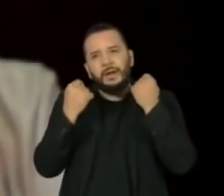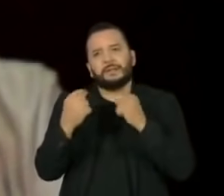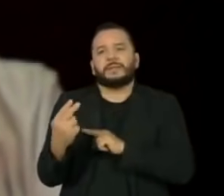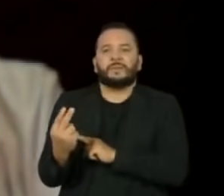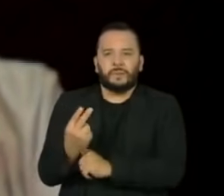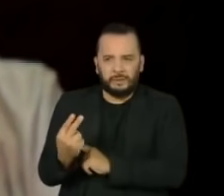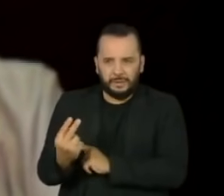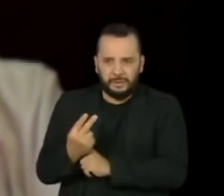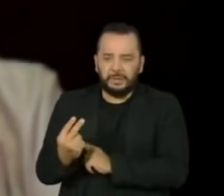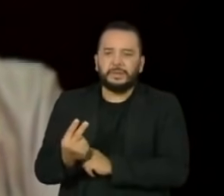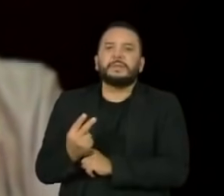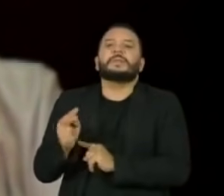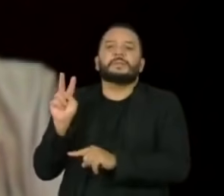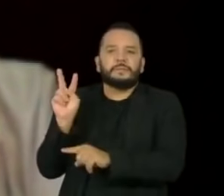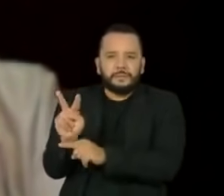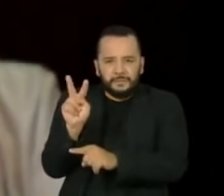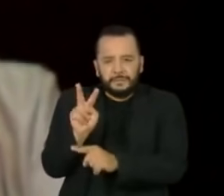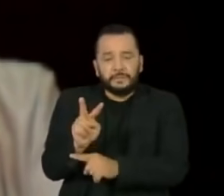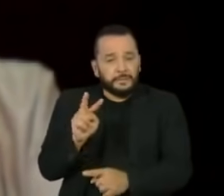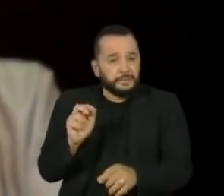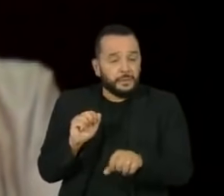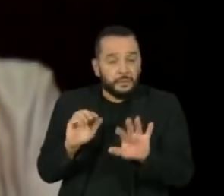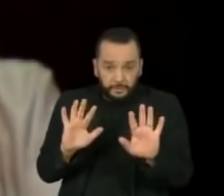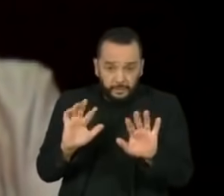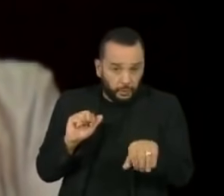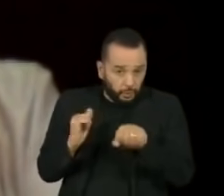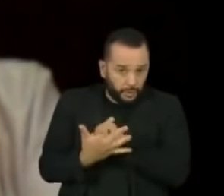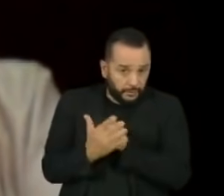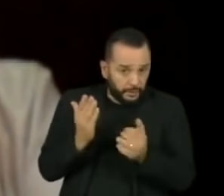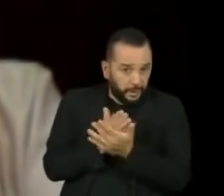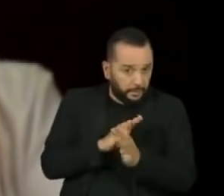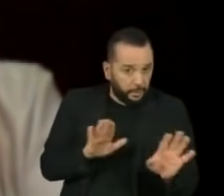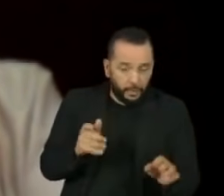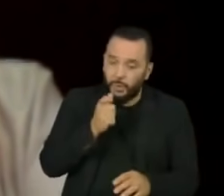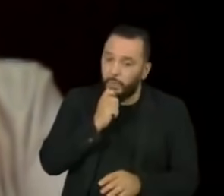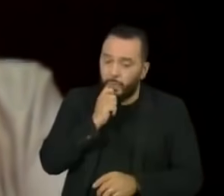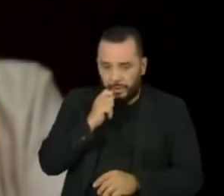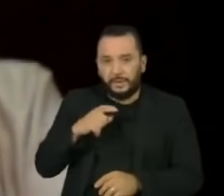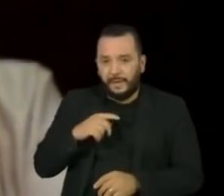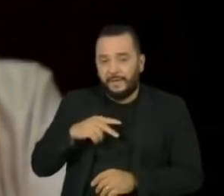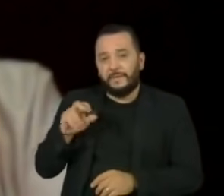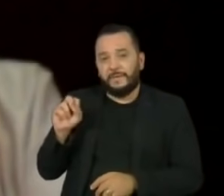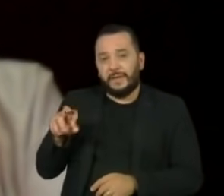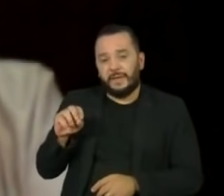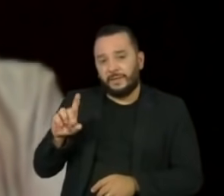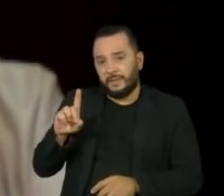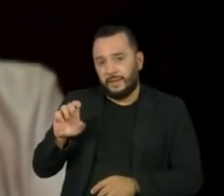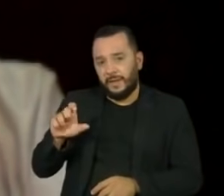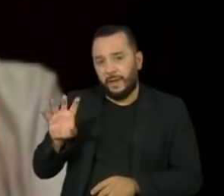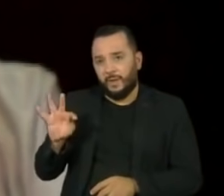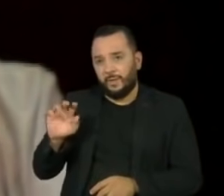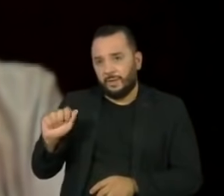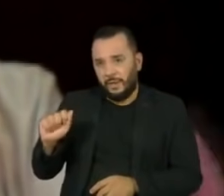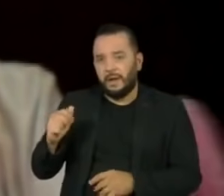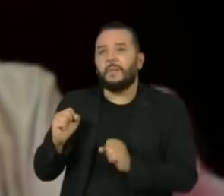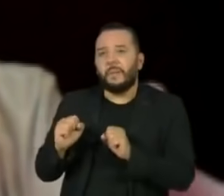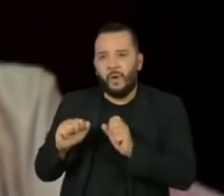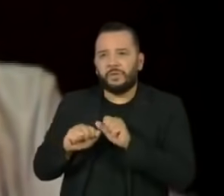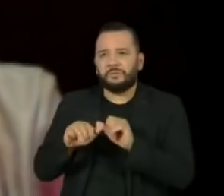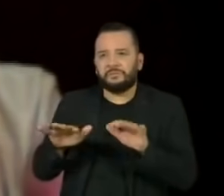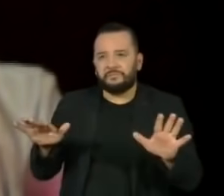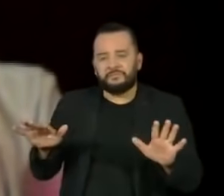cuidado, porque a doença não acabou e a Delta está aí e pode nos pegar.